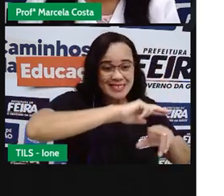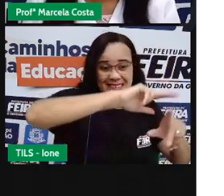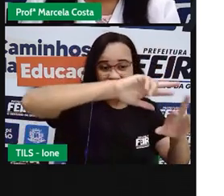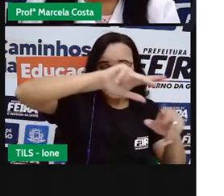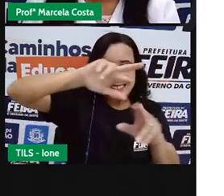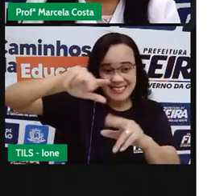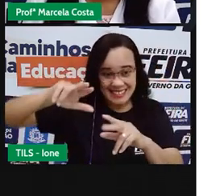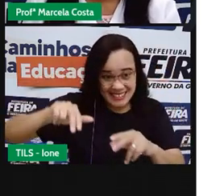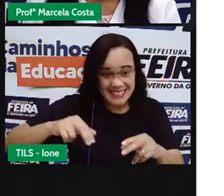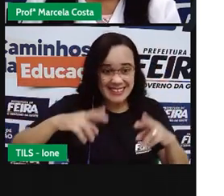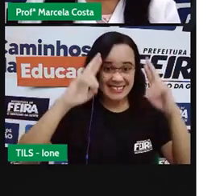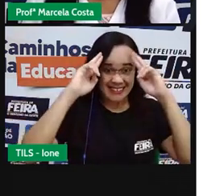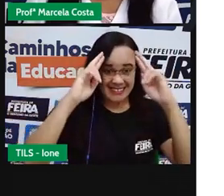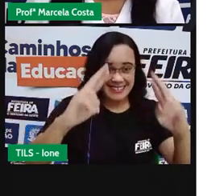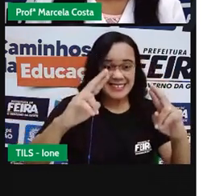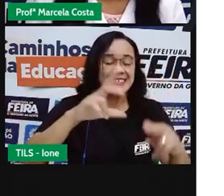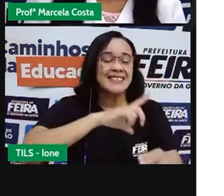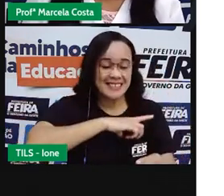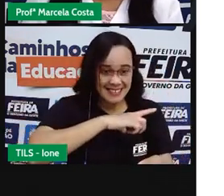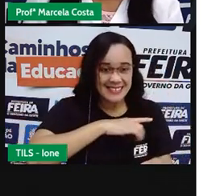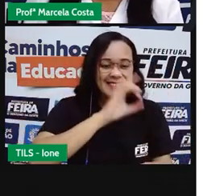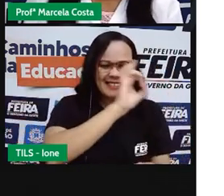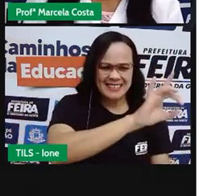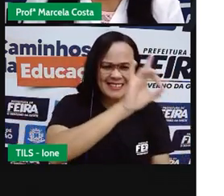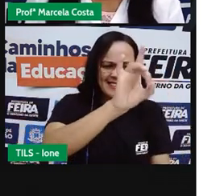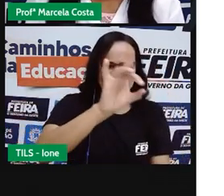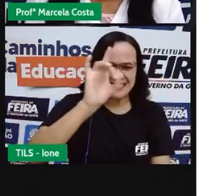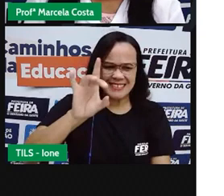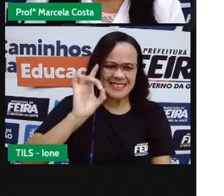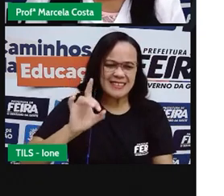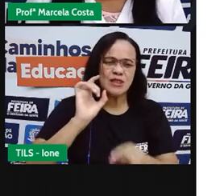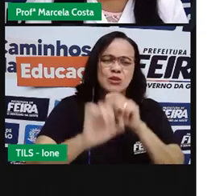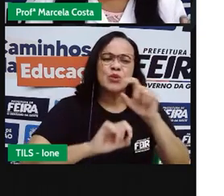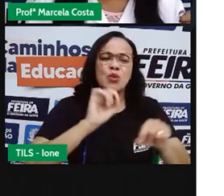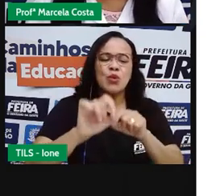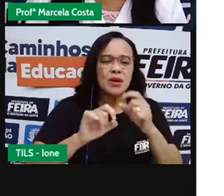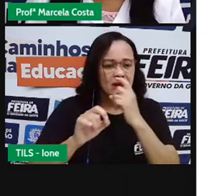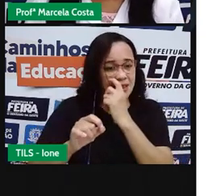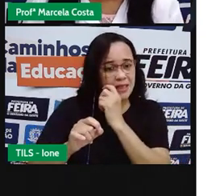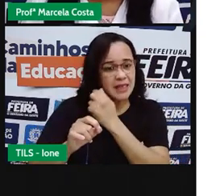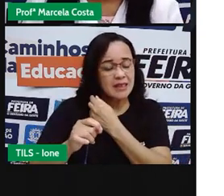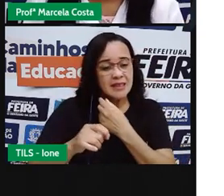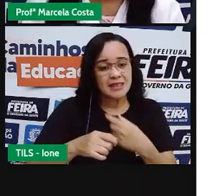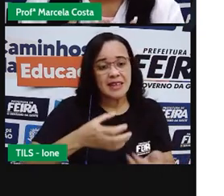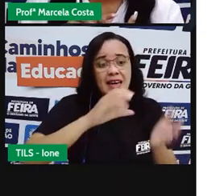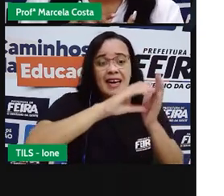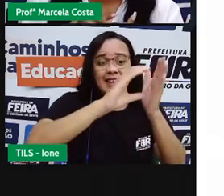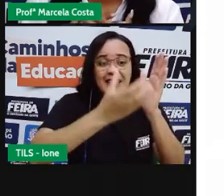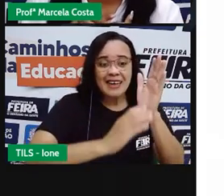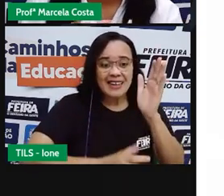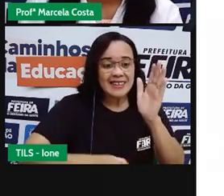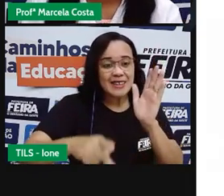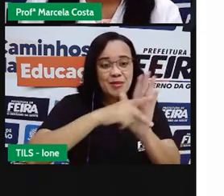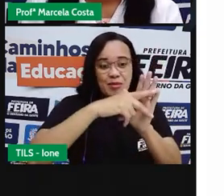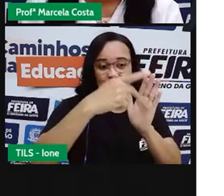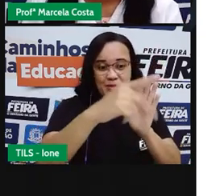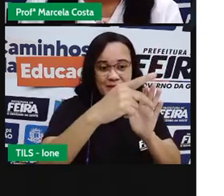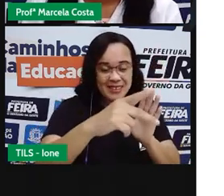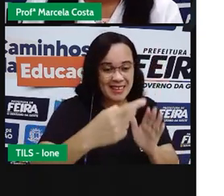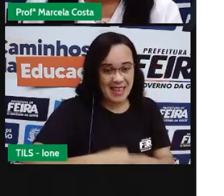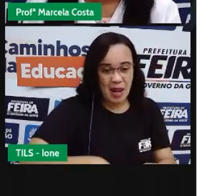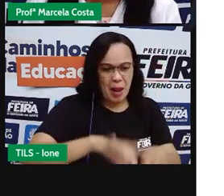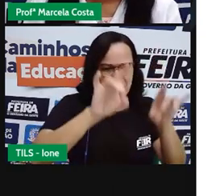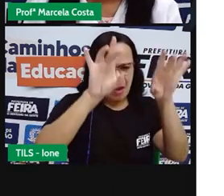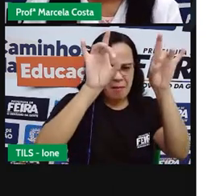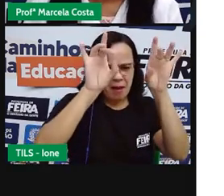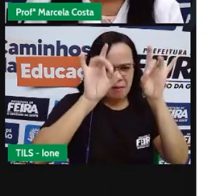ser respeitadas. Cada um possui uma característica que o torna único,